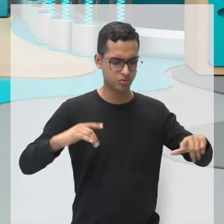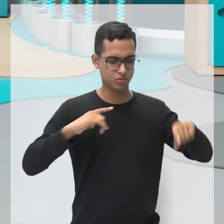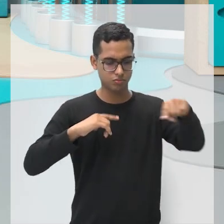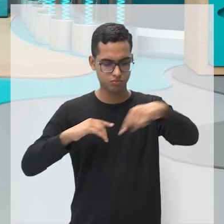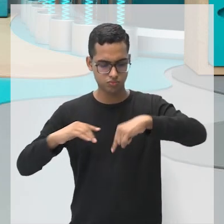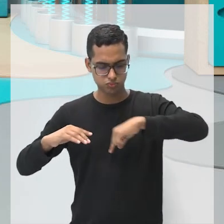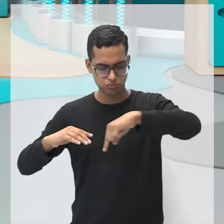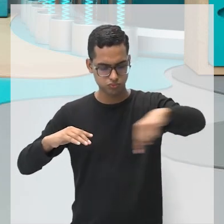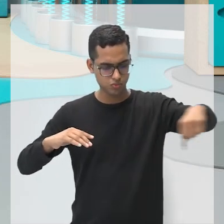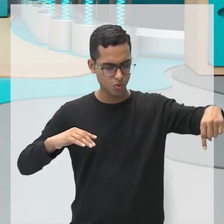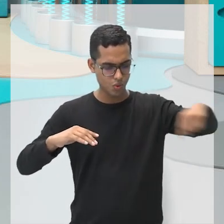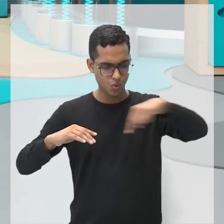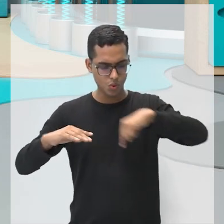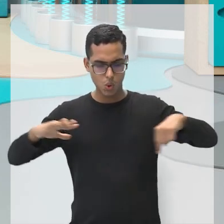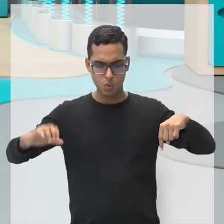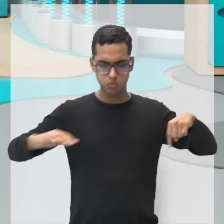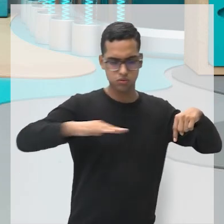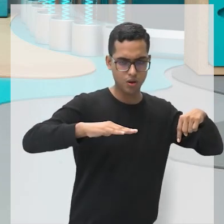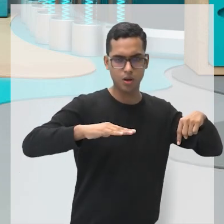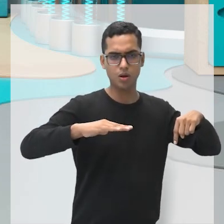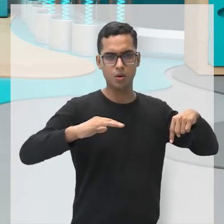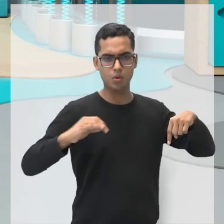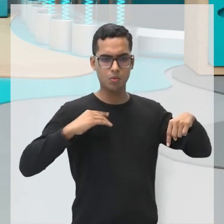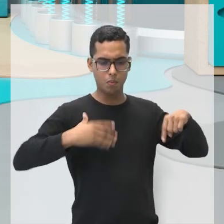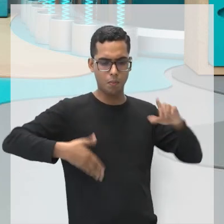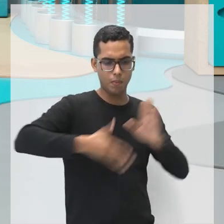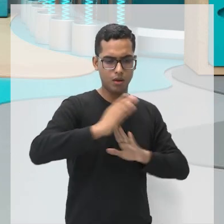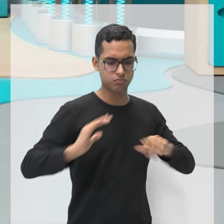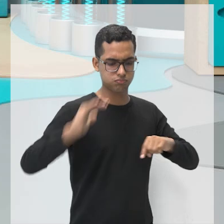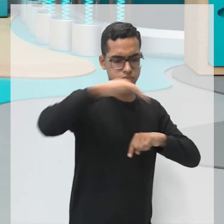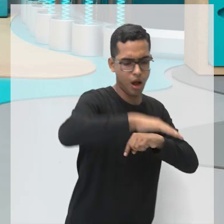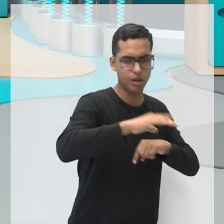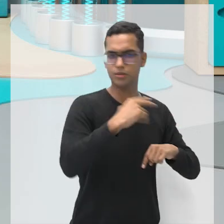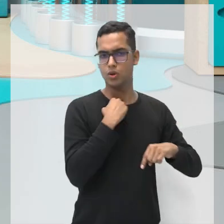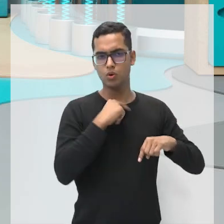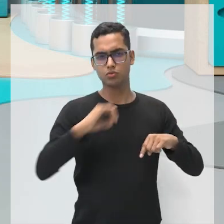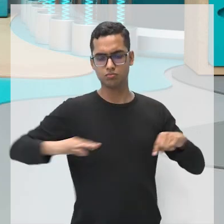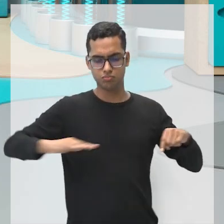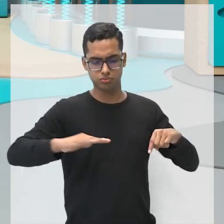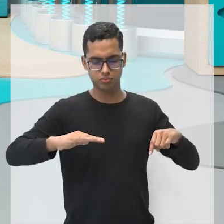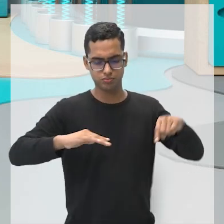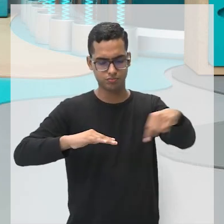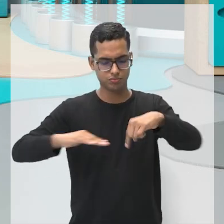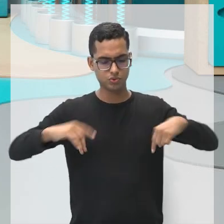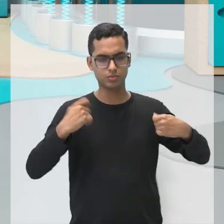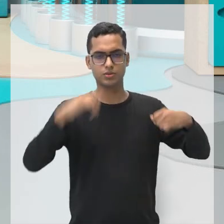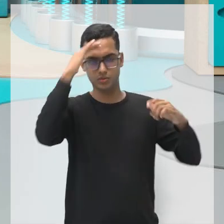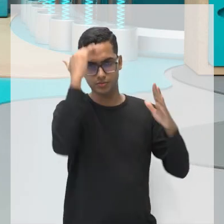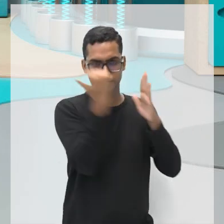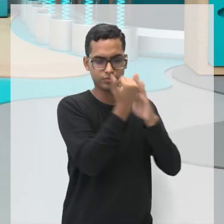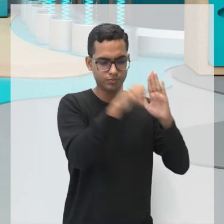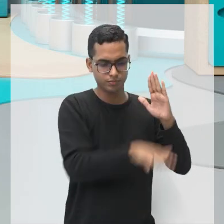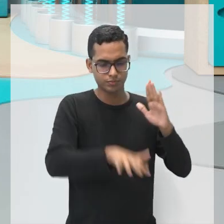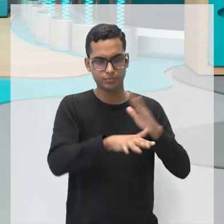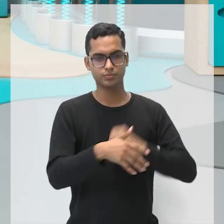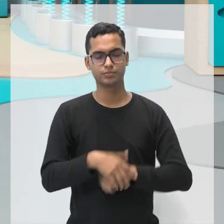a jogar o handebol e tenha possíveis talentos, possíveis atletas apaixonados